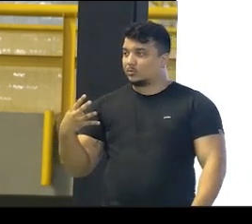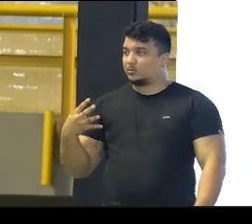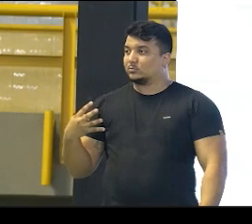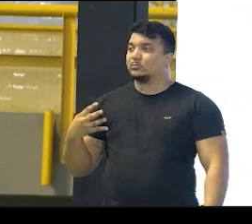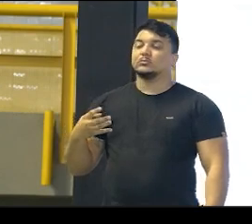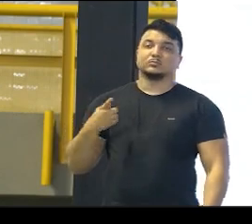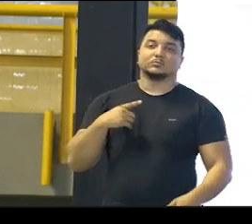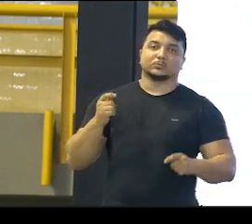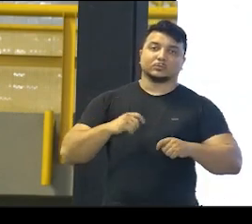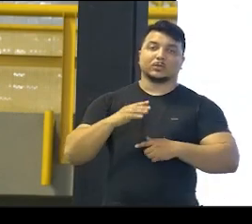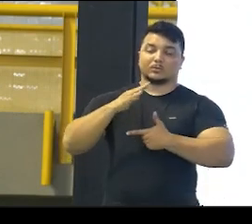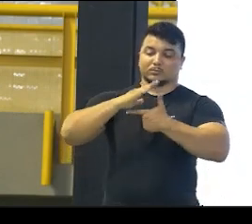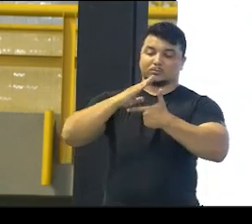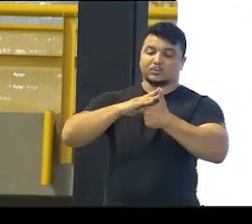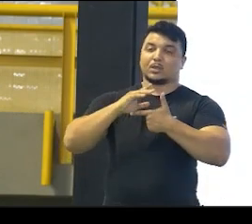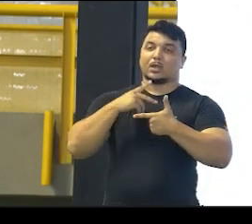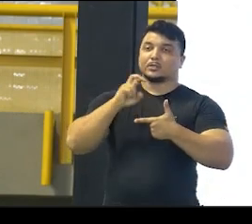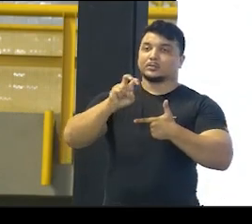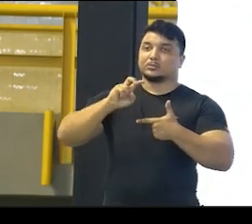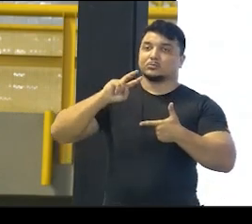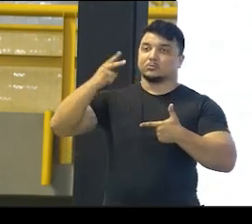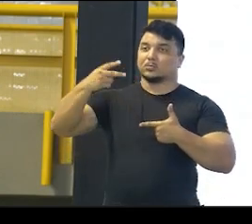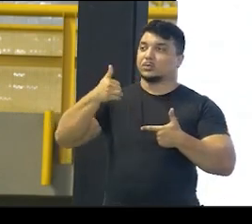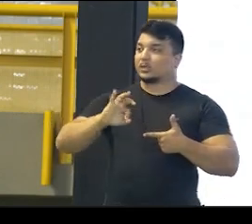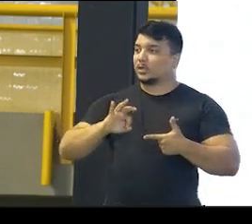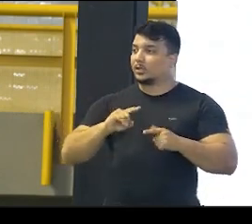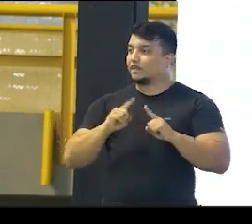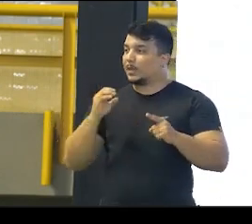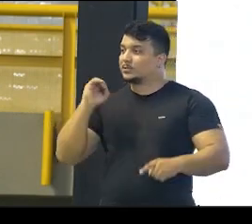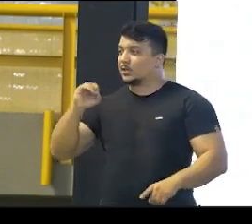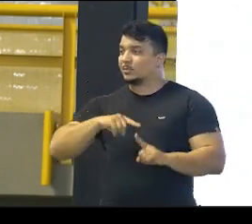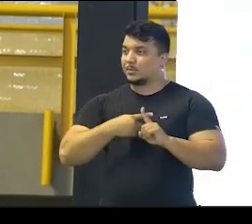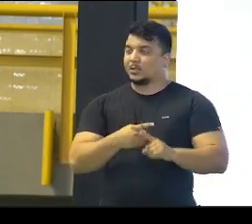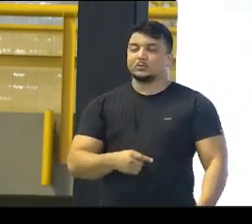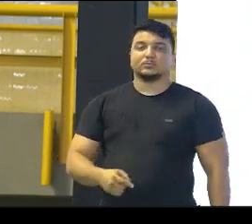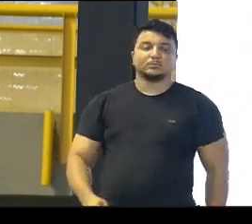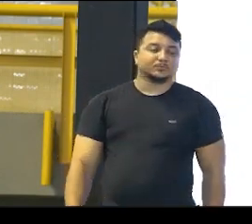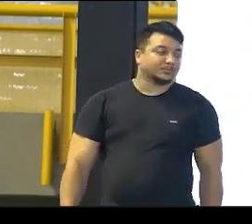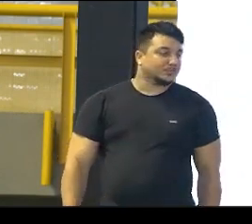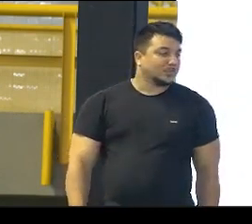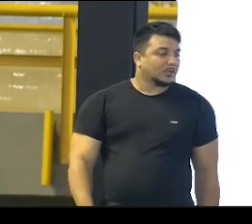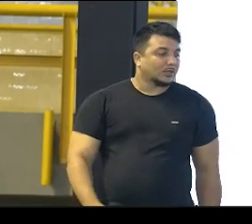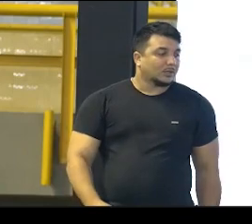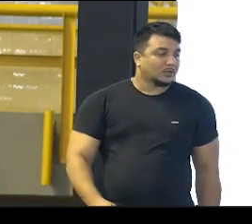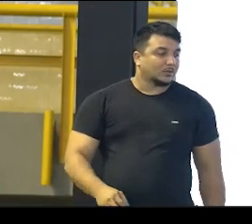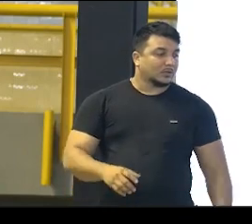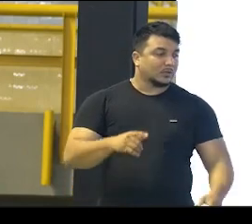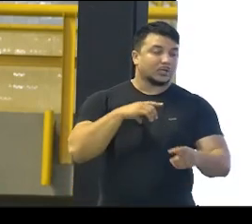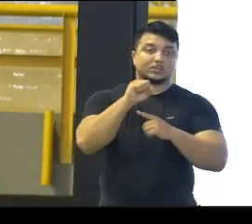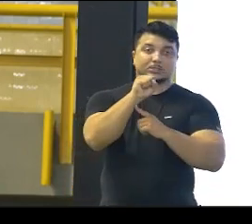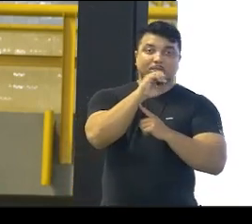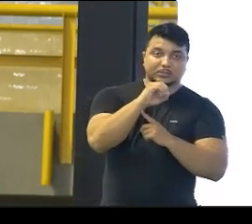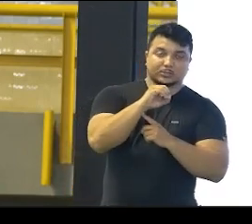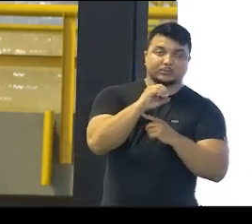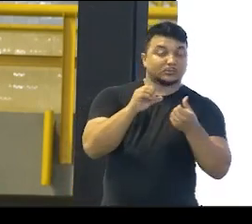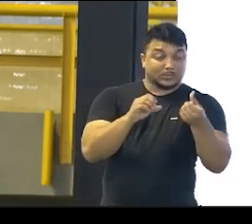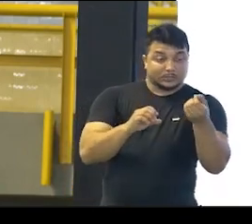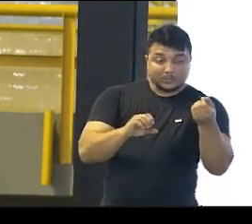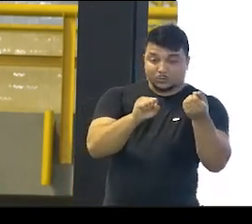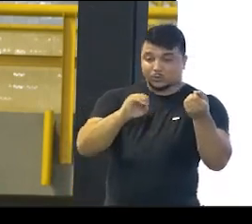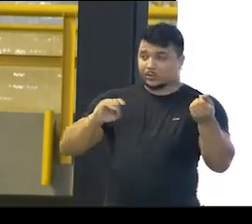3, 4, 5 multiplicado por 20. Você só vai olhar para o 6. O 6 é o dobro do